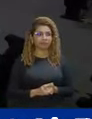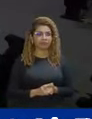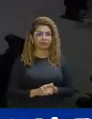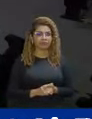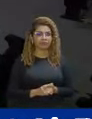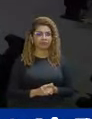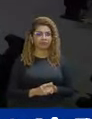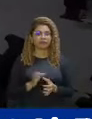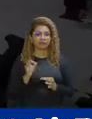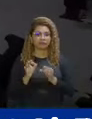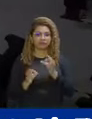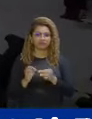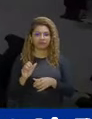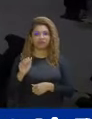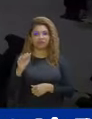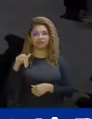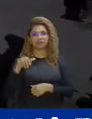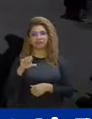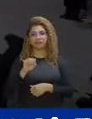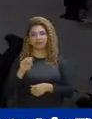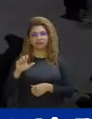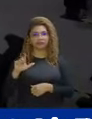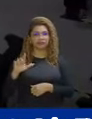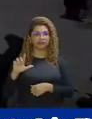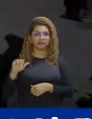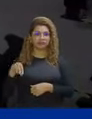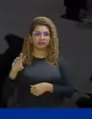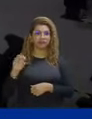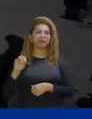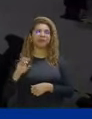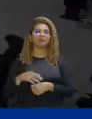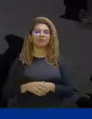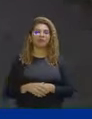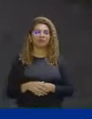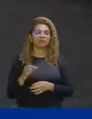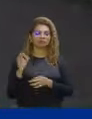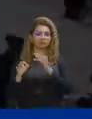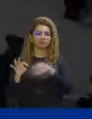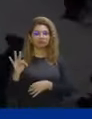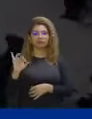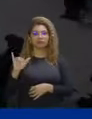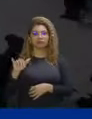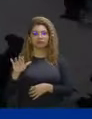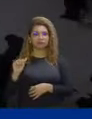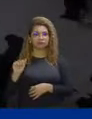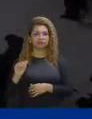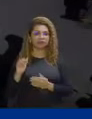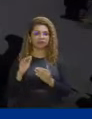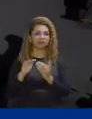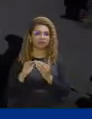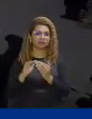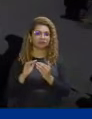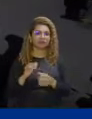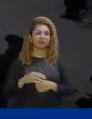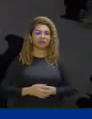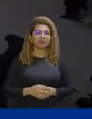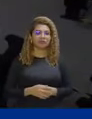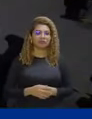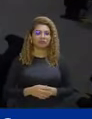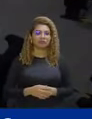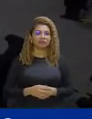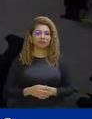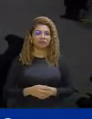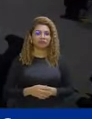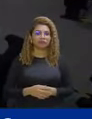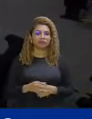Juiz Anselmo Gonçalves. Também entendo assim, senhor presidente. Juíza Tina Souza. Da mesma maneira. Juiz